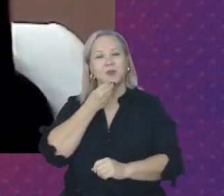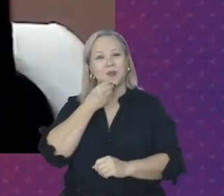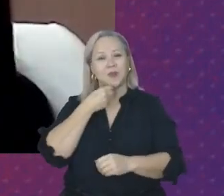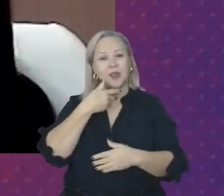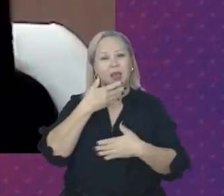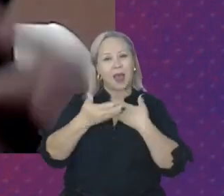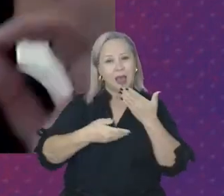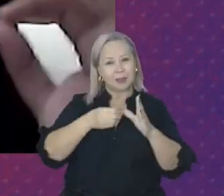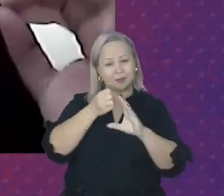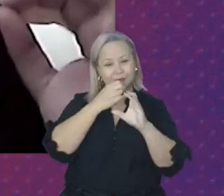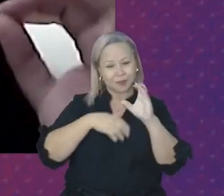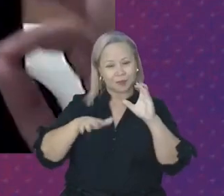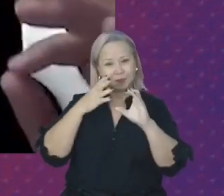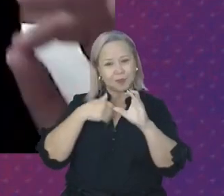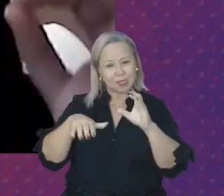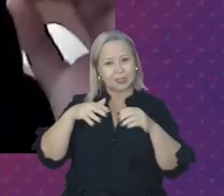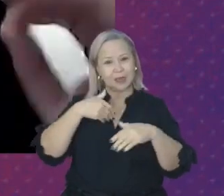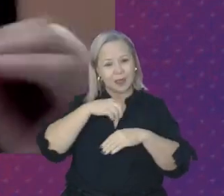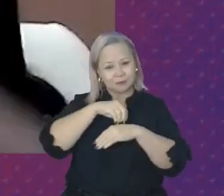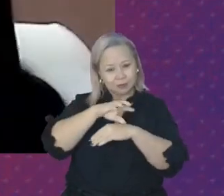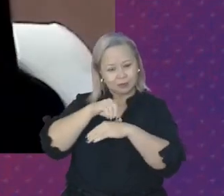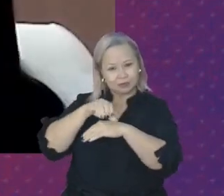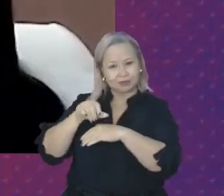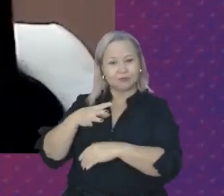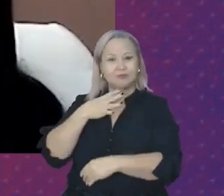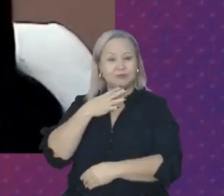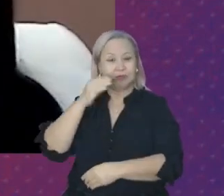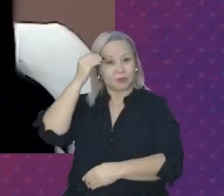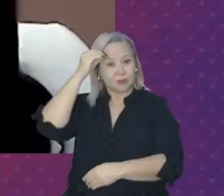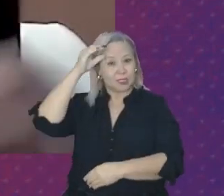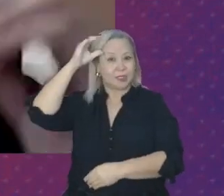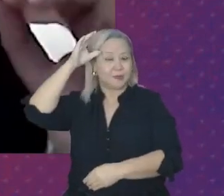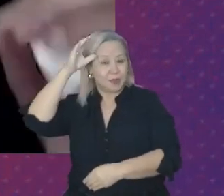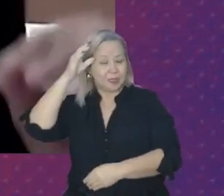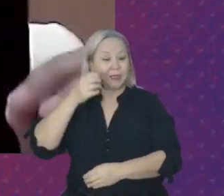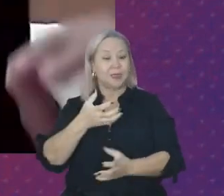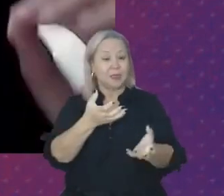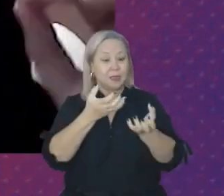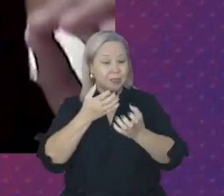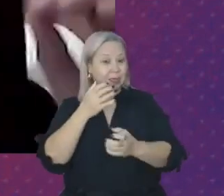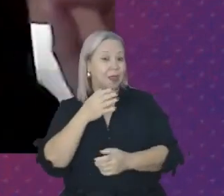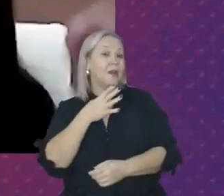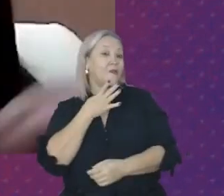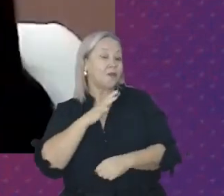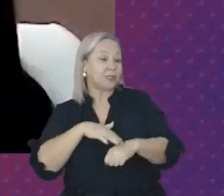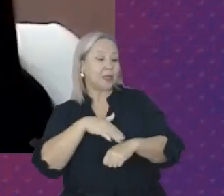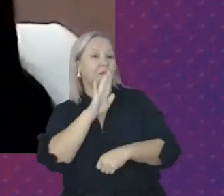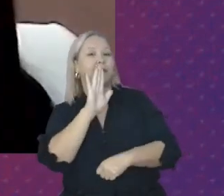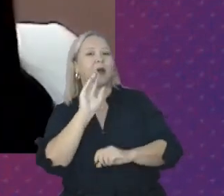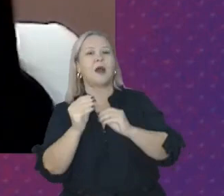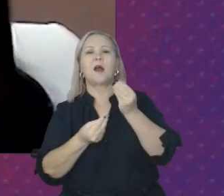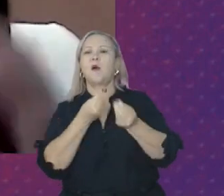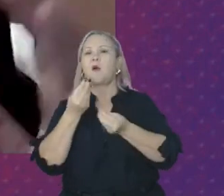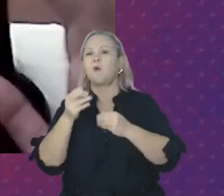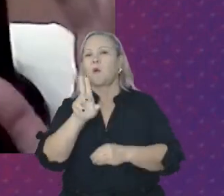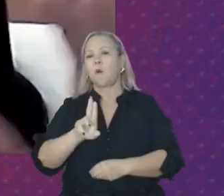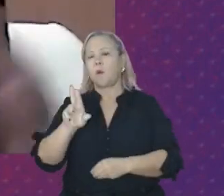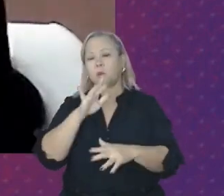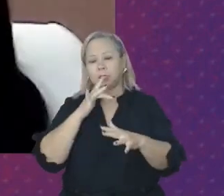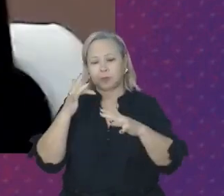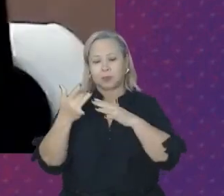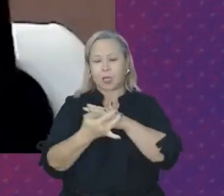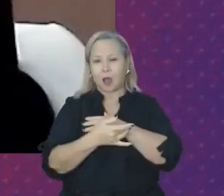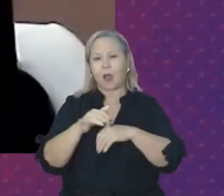compartilhar conhecimento, e se você quer conhecer um pouco mais de como poder usar as suas redes sociais de